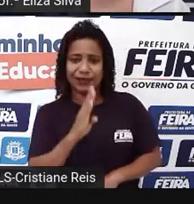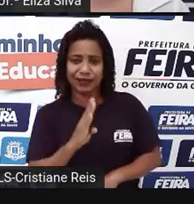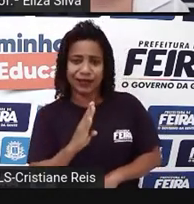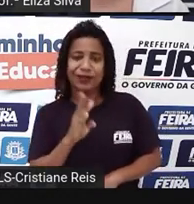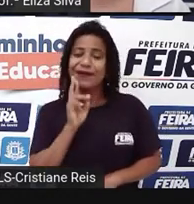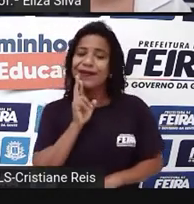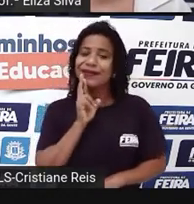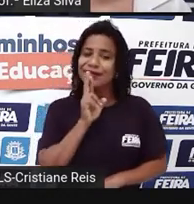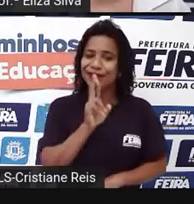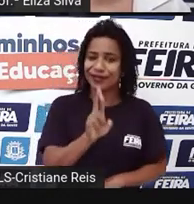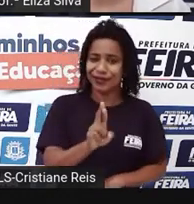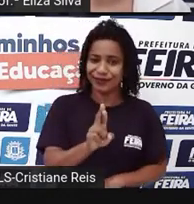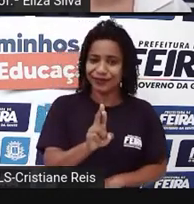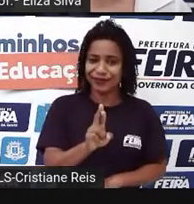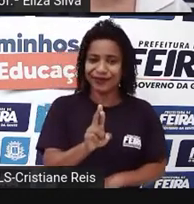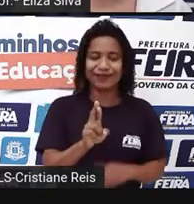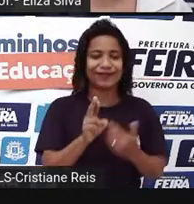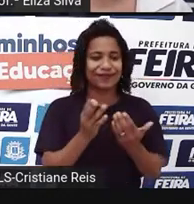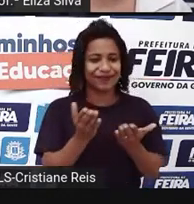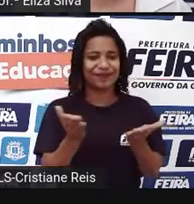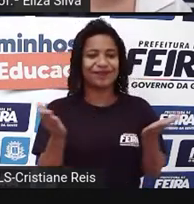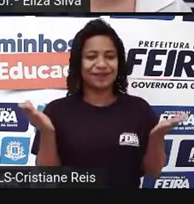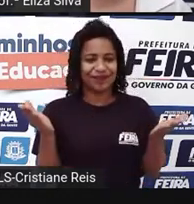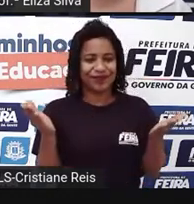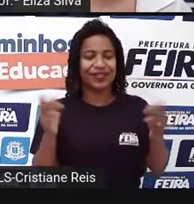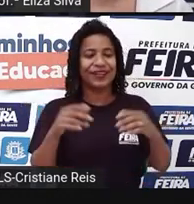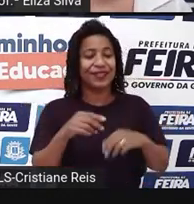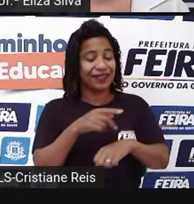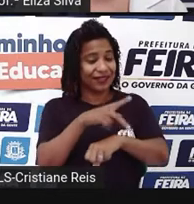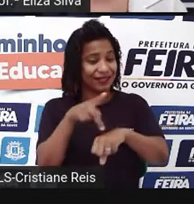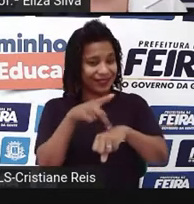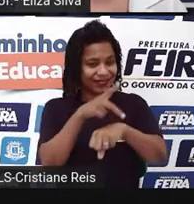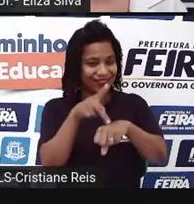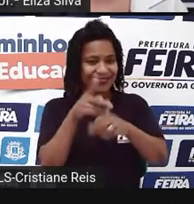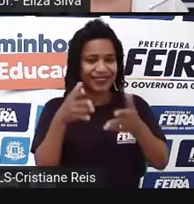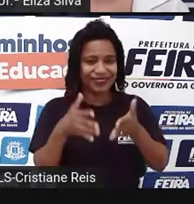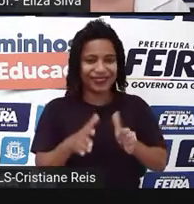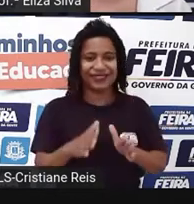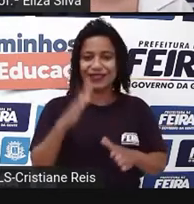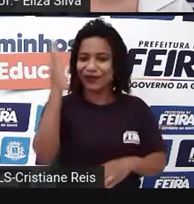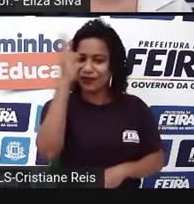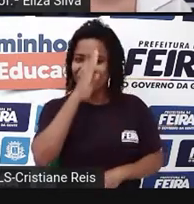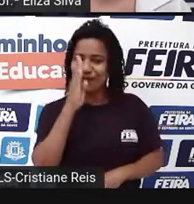resposta correta, they are from Brazil. Let's go.